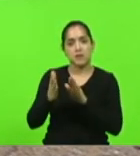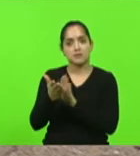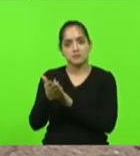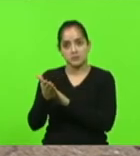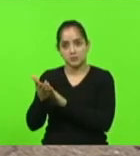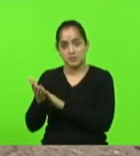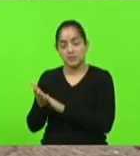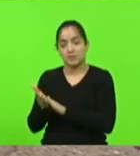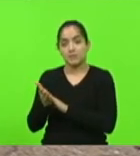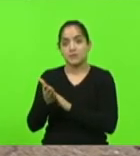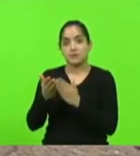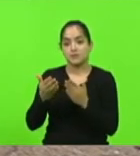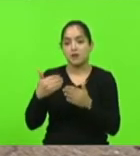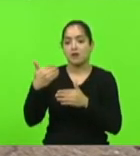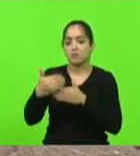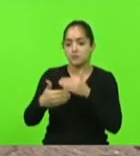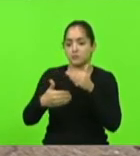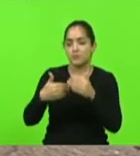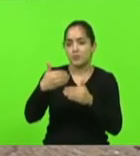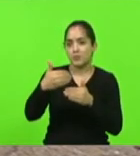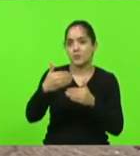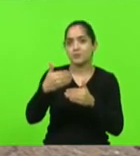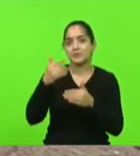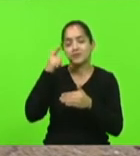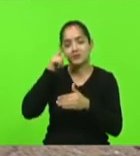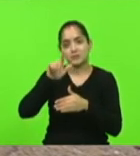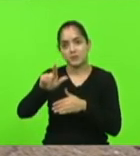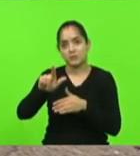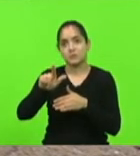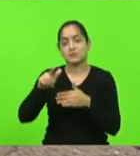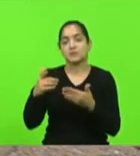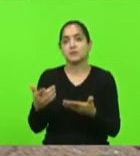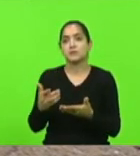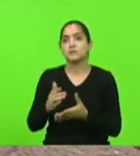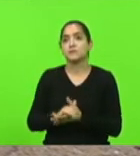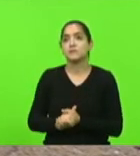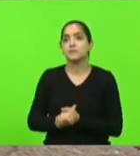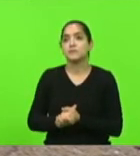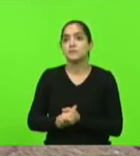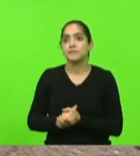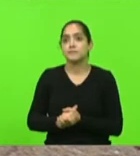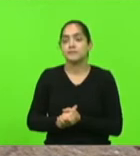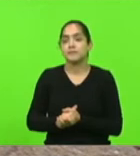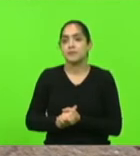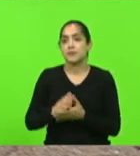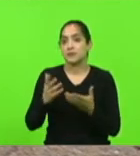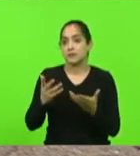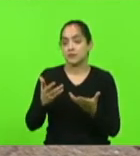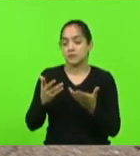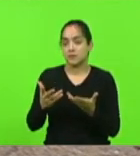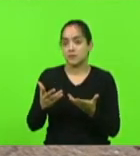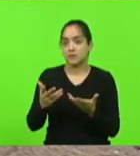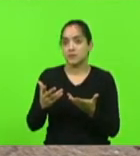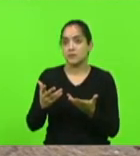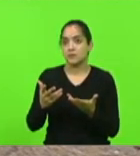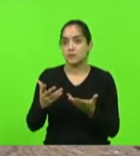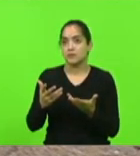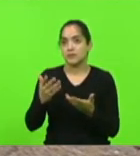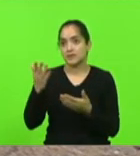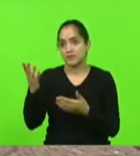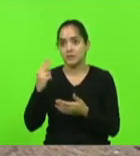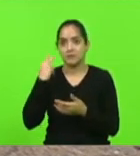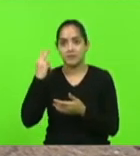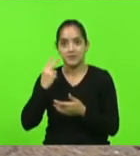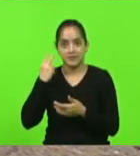acho que, aos poucos, nós vamos vencendo essa dificuldade. Mas quero dizer ao vereador